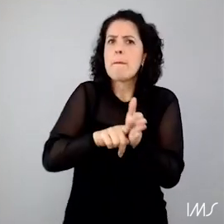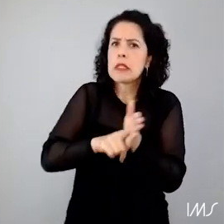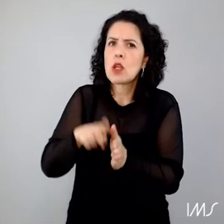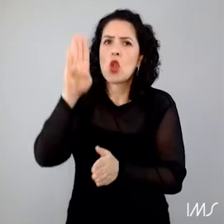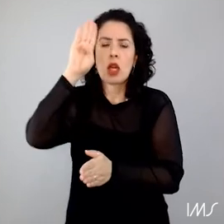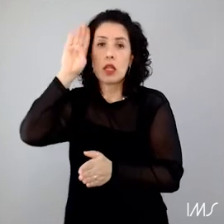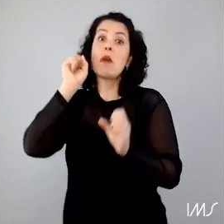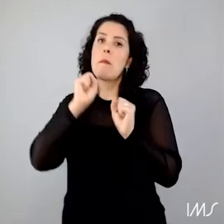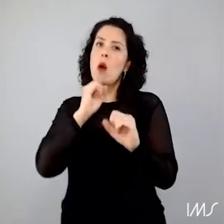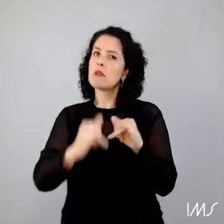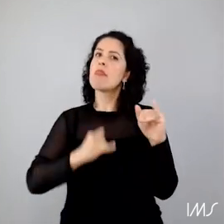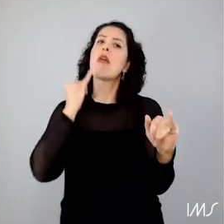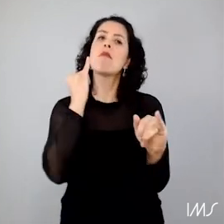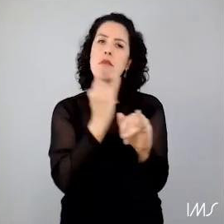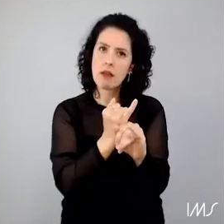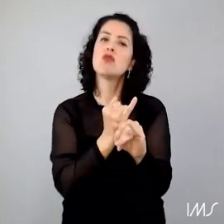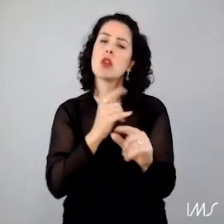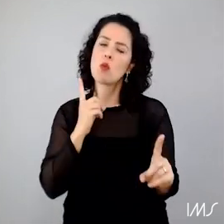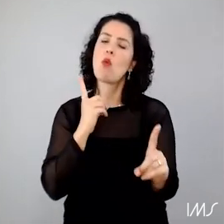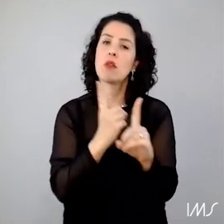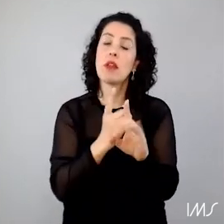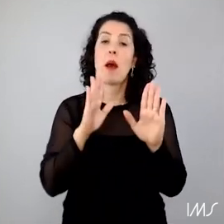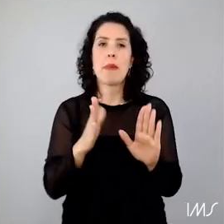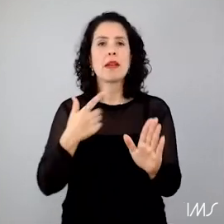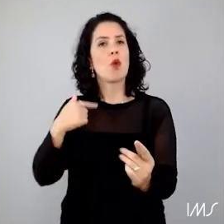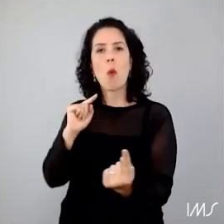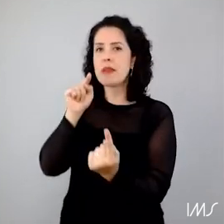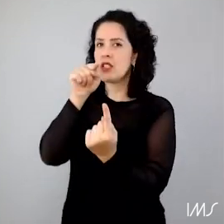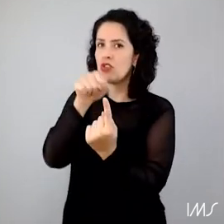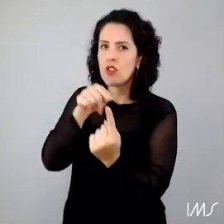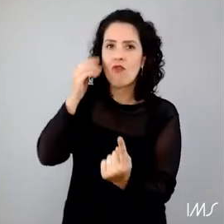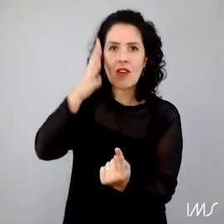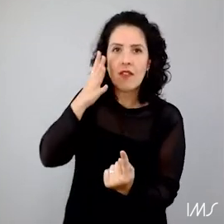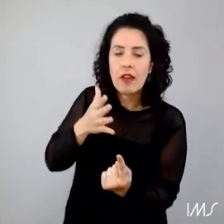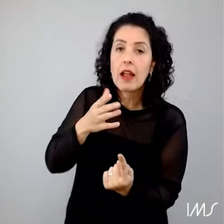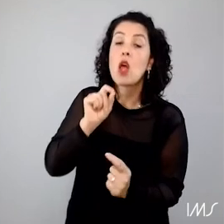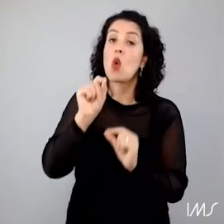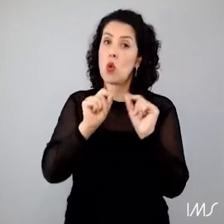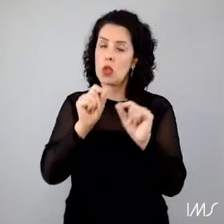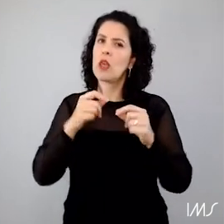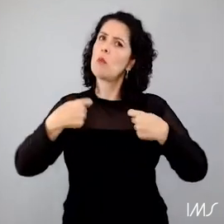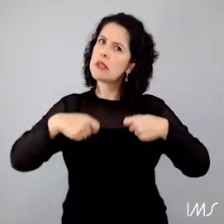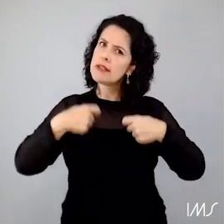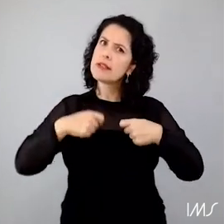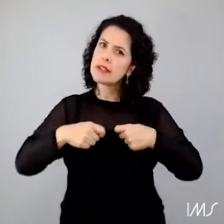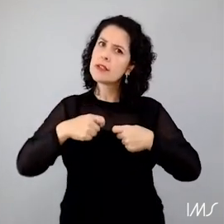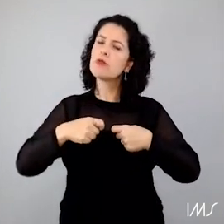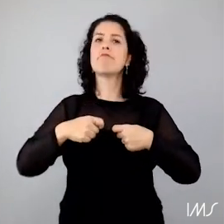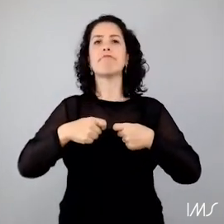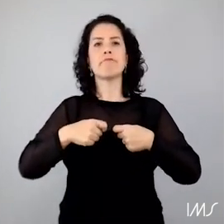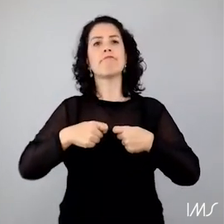acham disponíveis pela internet. Em todo caso, não é esse o objetivo da minha fala, mas não posso deixar de